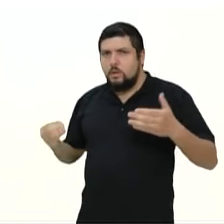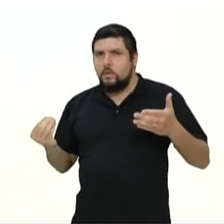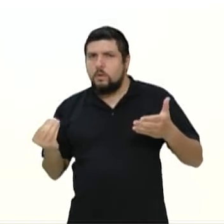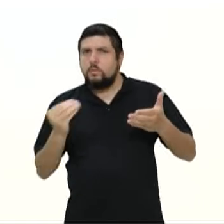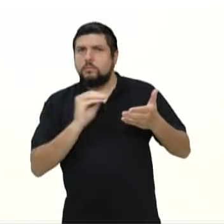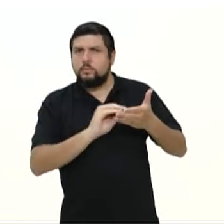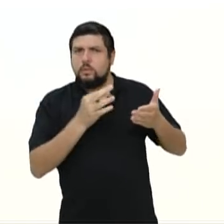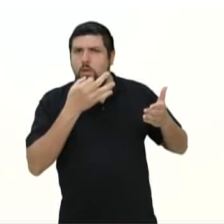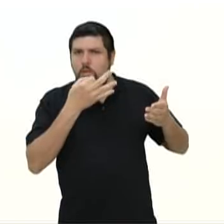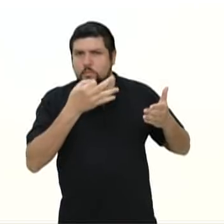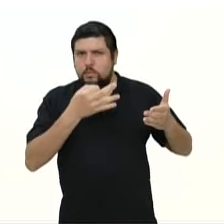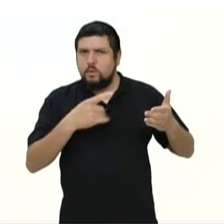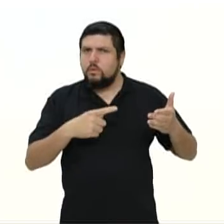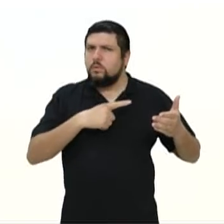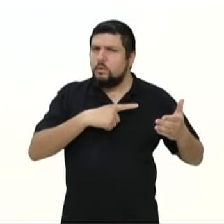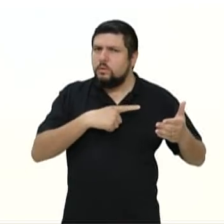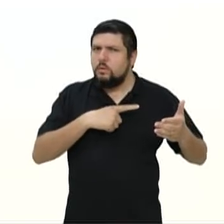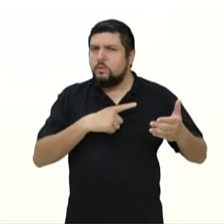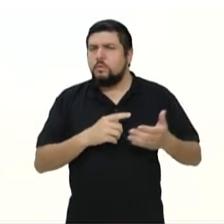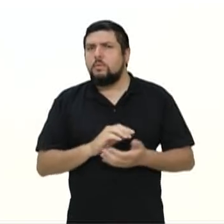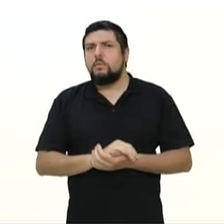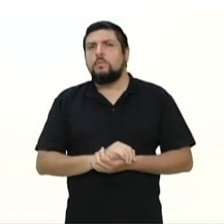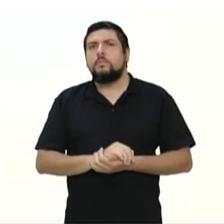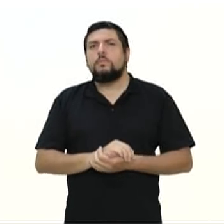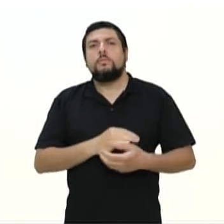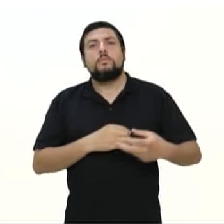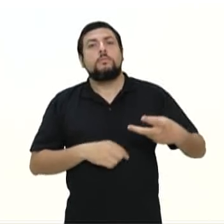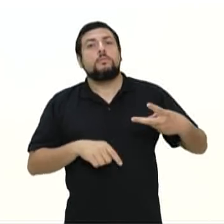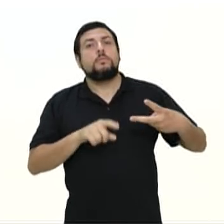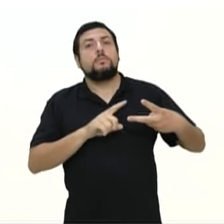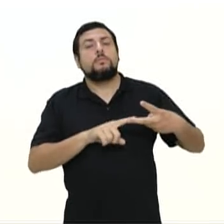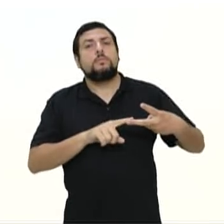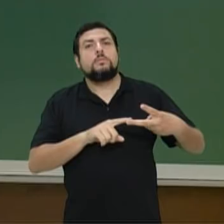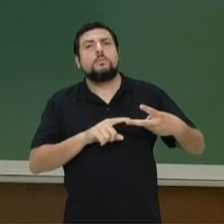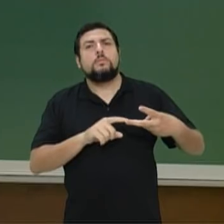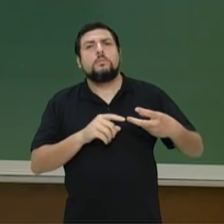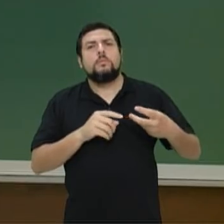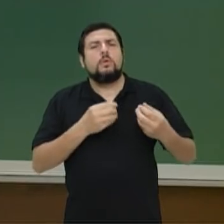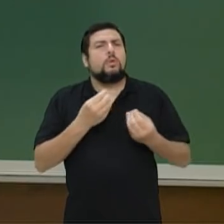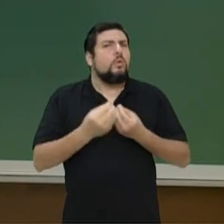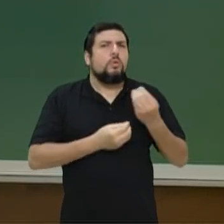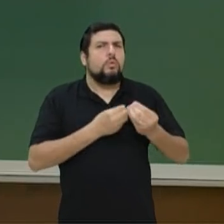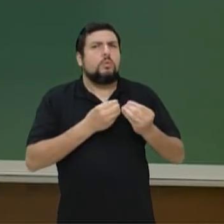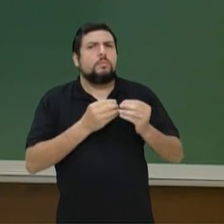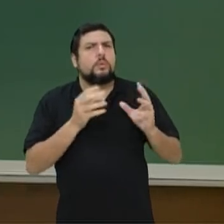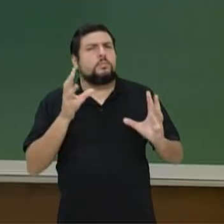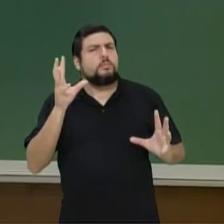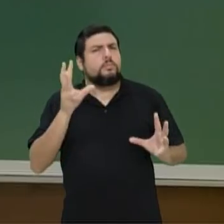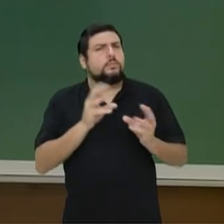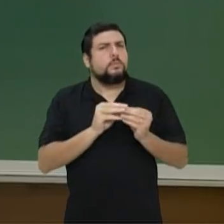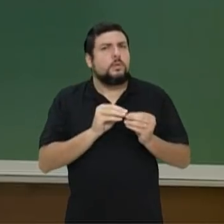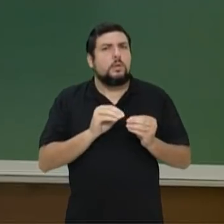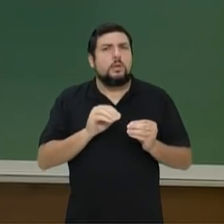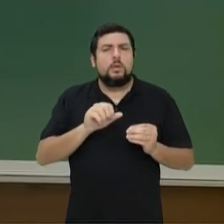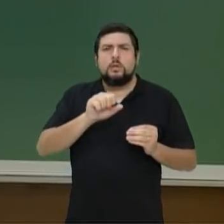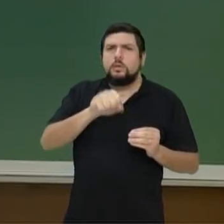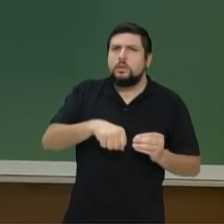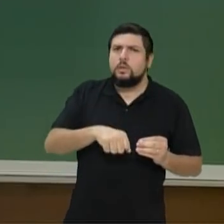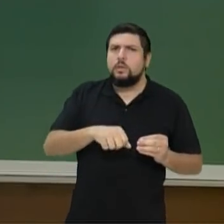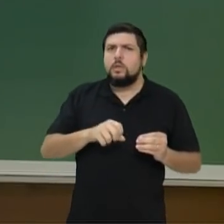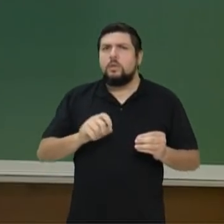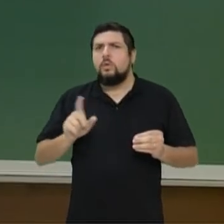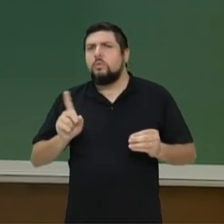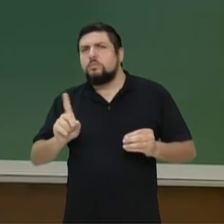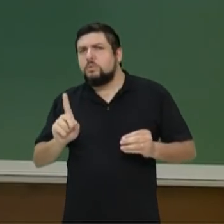fatos relatados nessa reportagem? E, com base nisso, o que é possível concluir? Será que sim? Será que